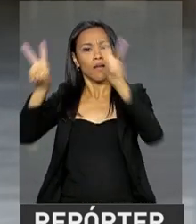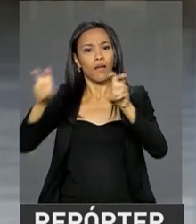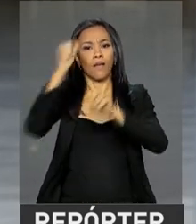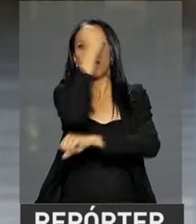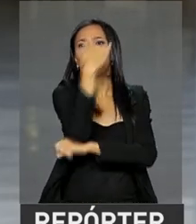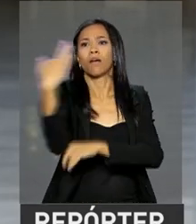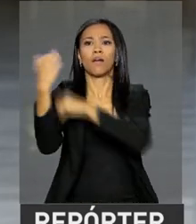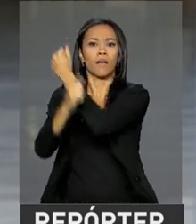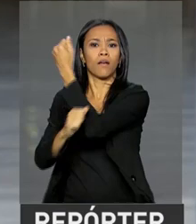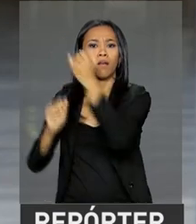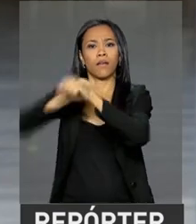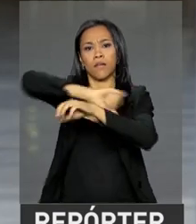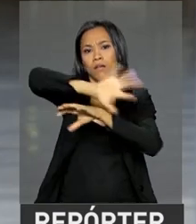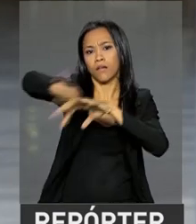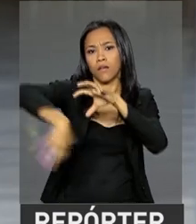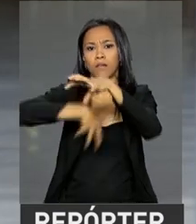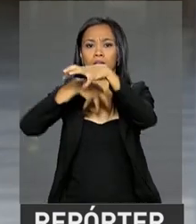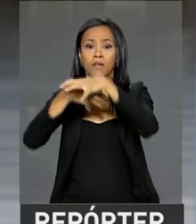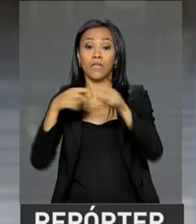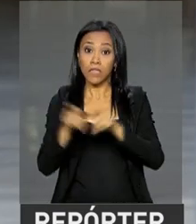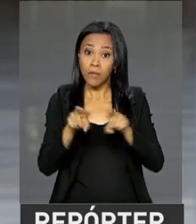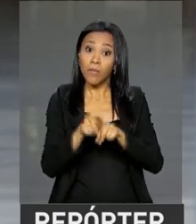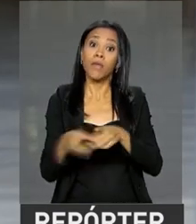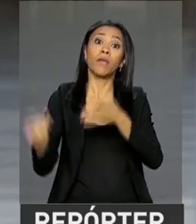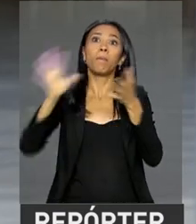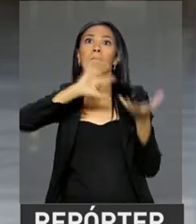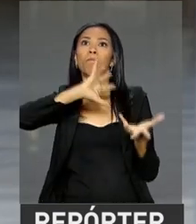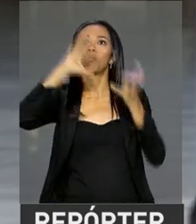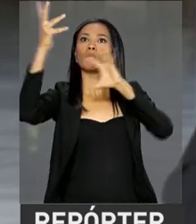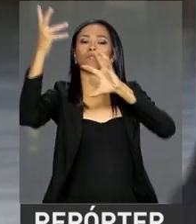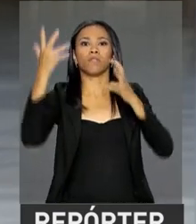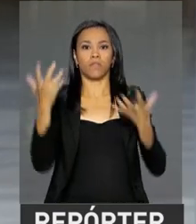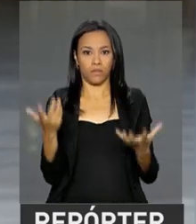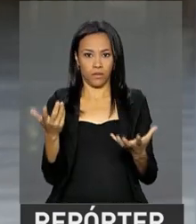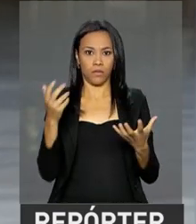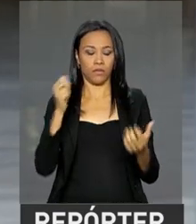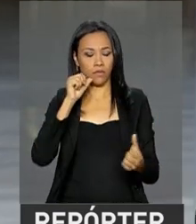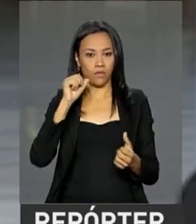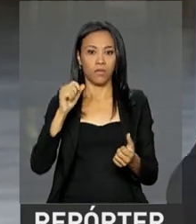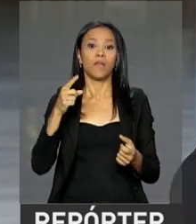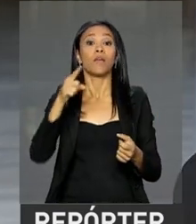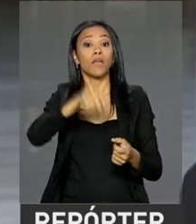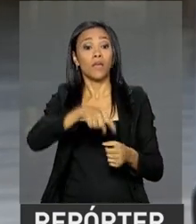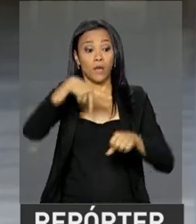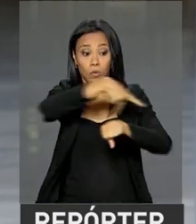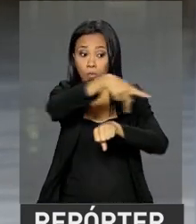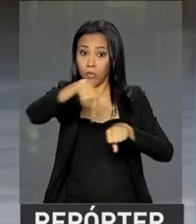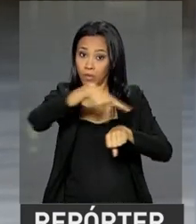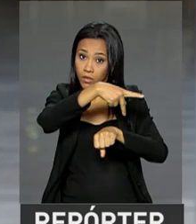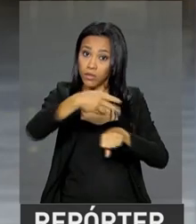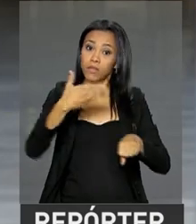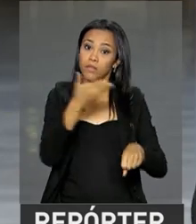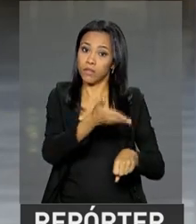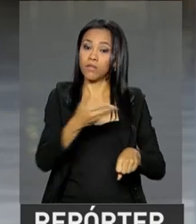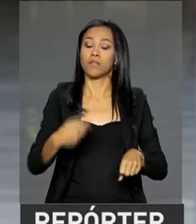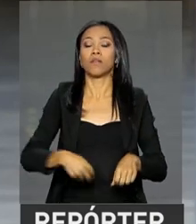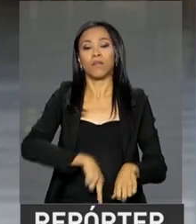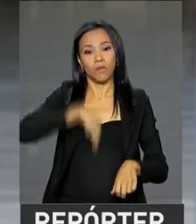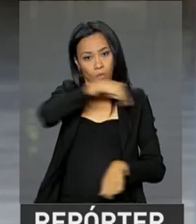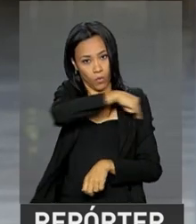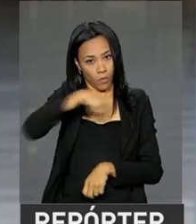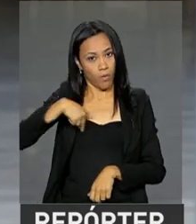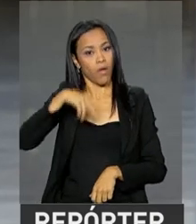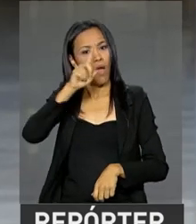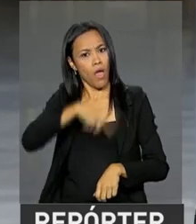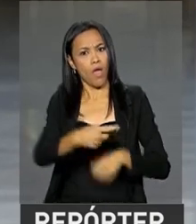questões de combate à mudança do clima a gente lembra aí que a Noruega é um importante parceiro e apoia